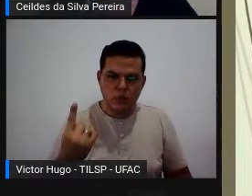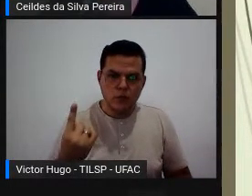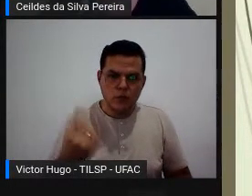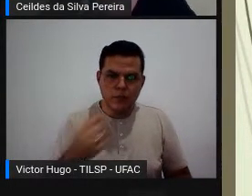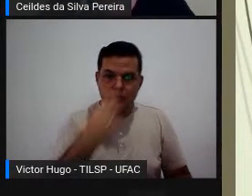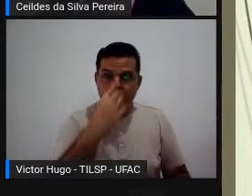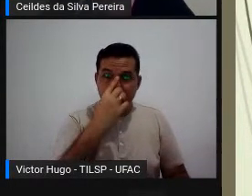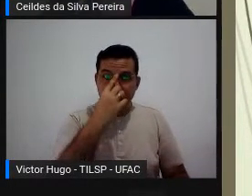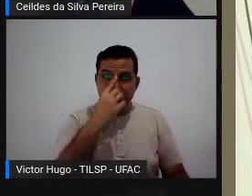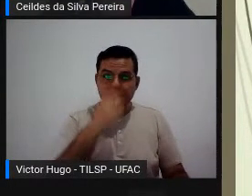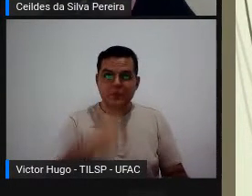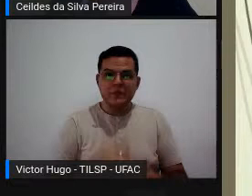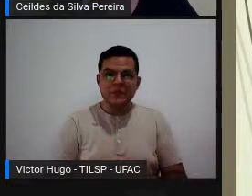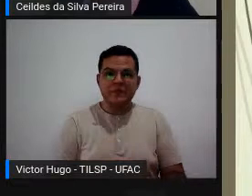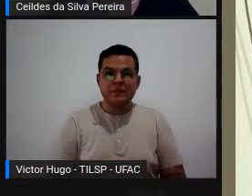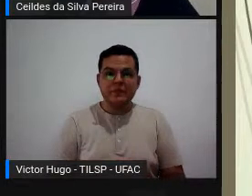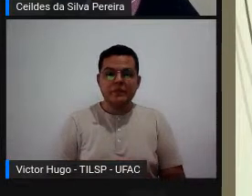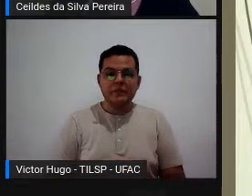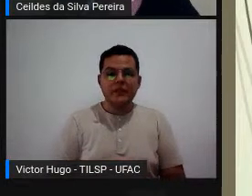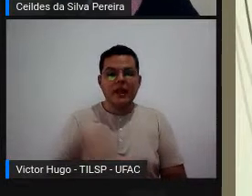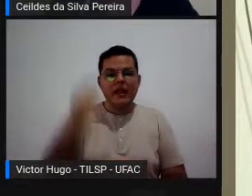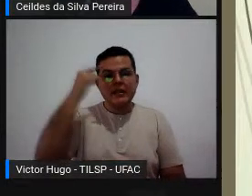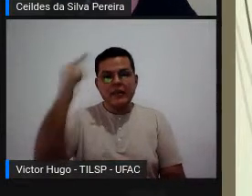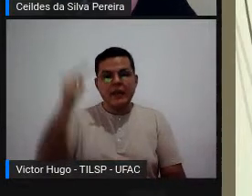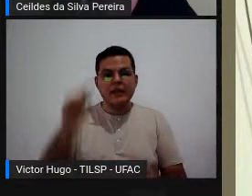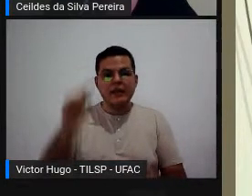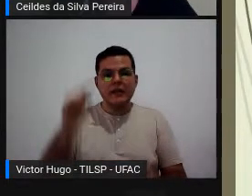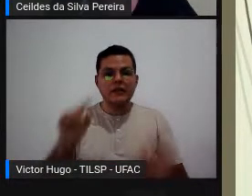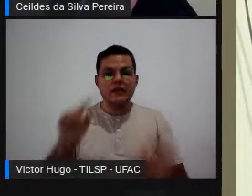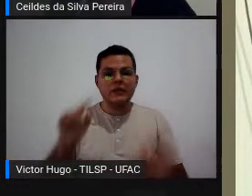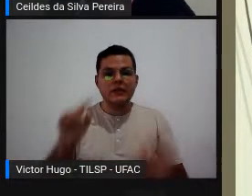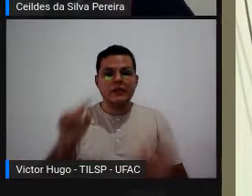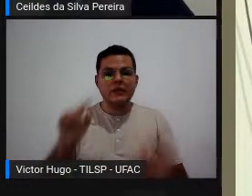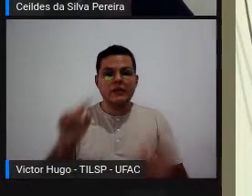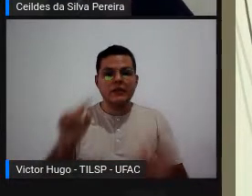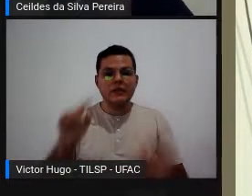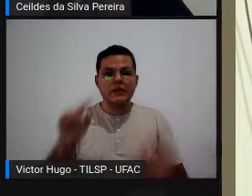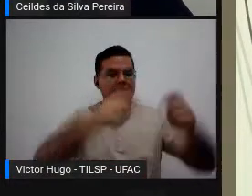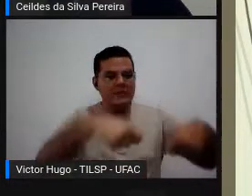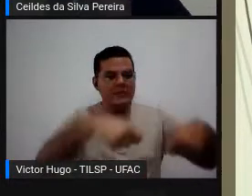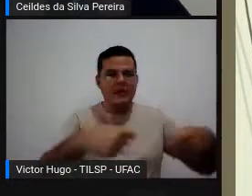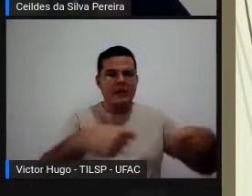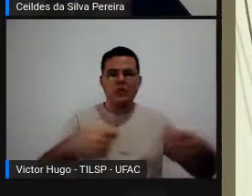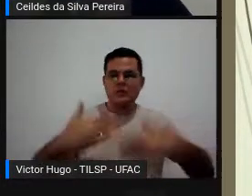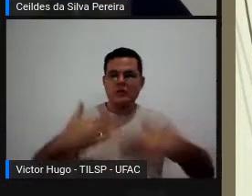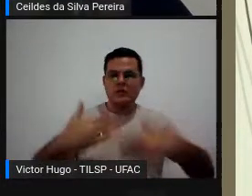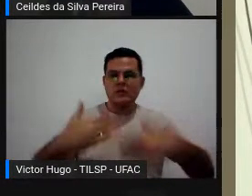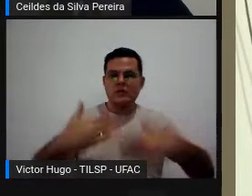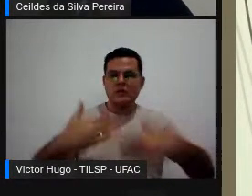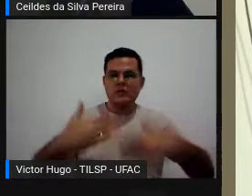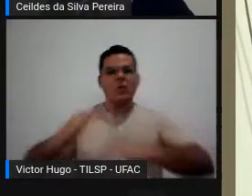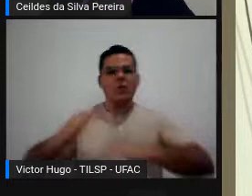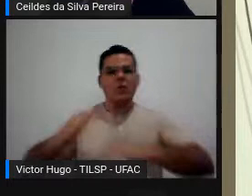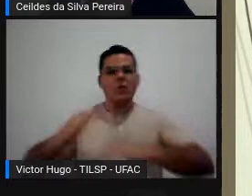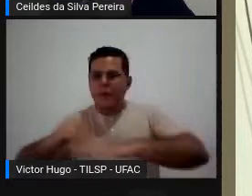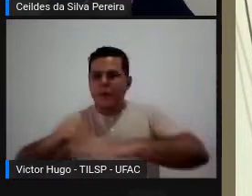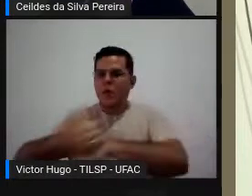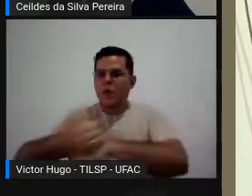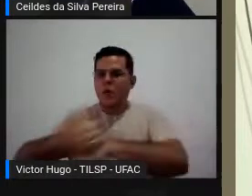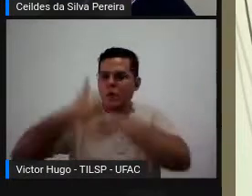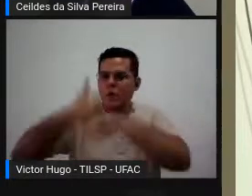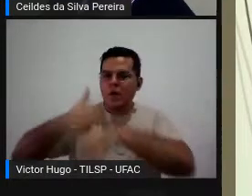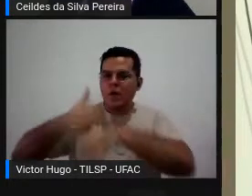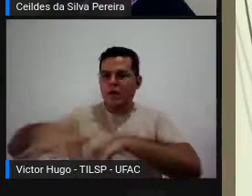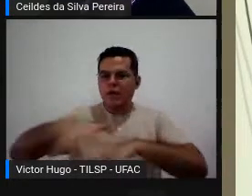de eficiência e desempenho, a ideia de qualificação para o mercado de trabalho é